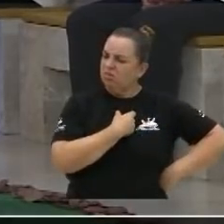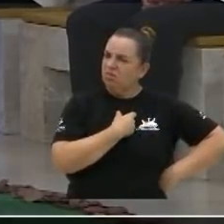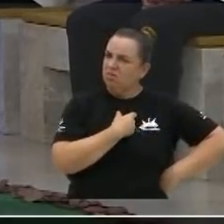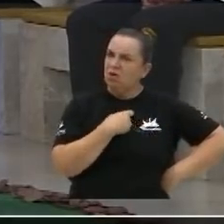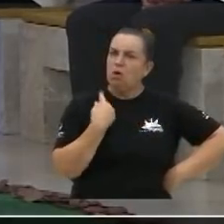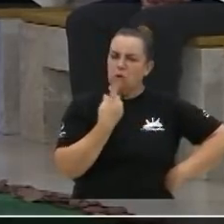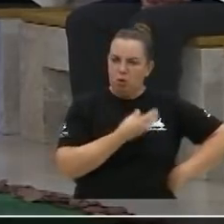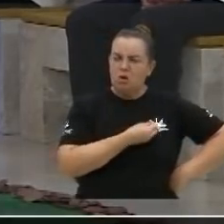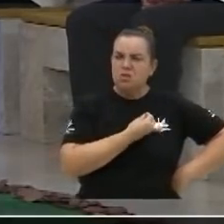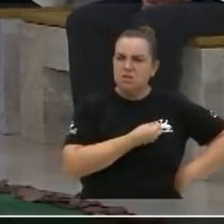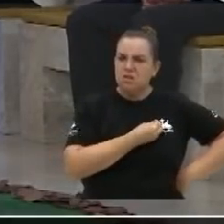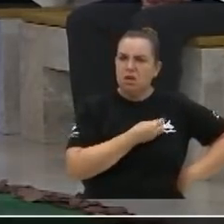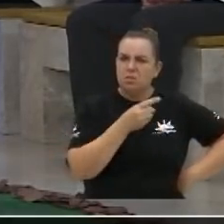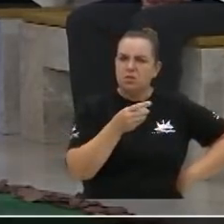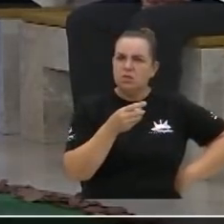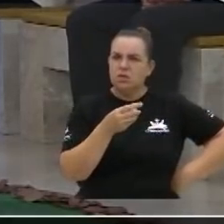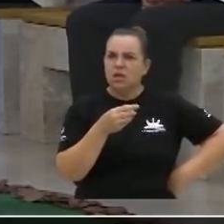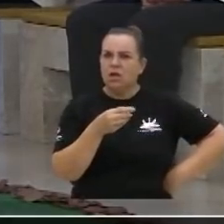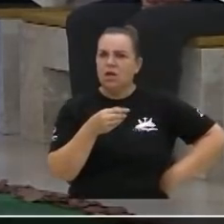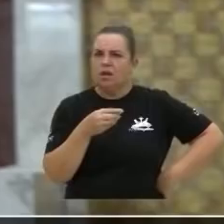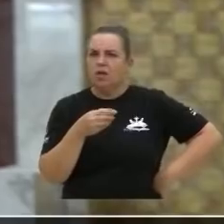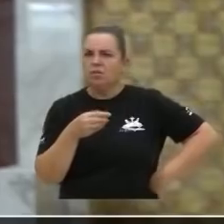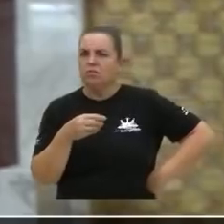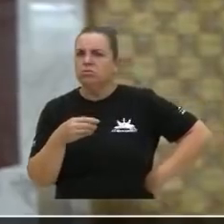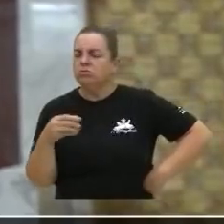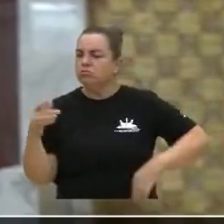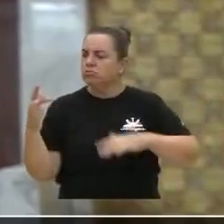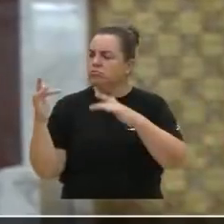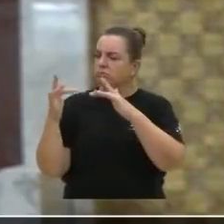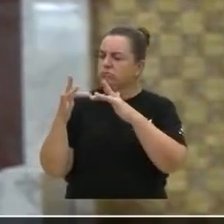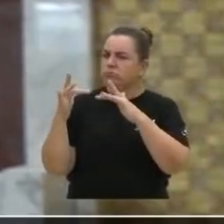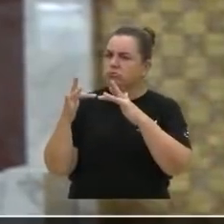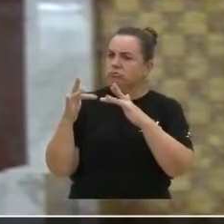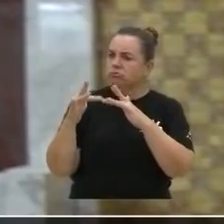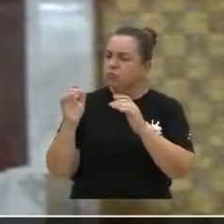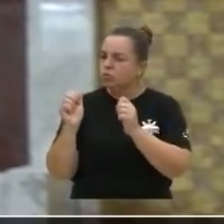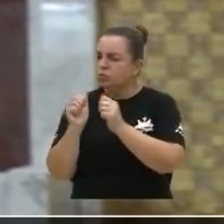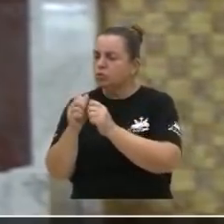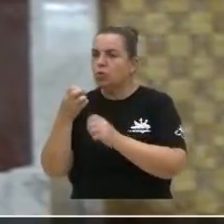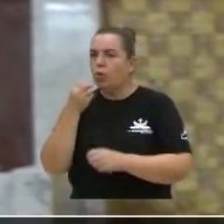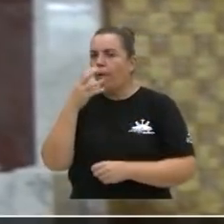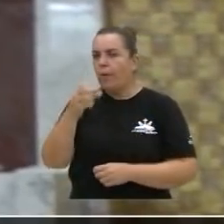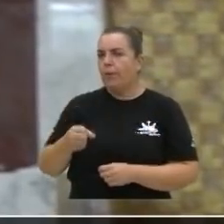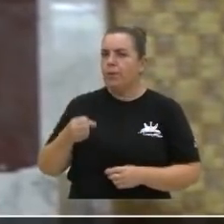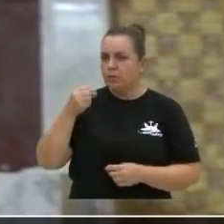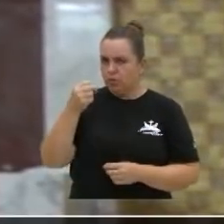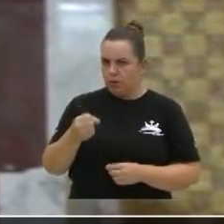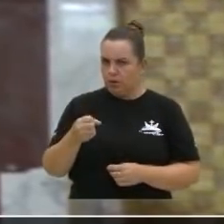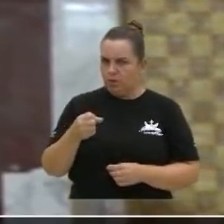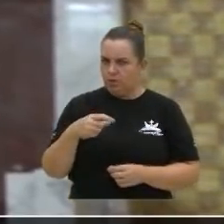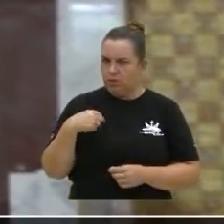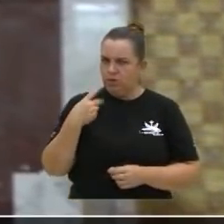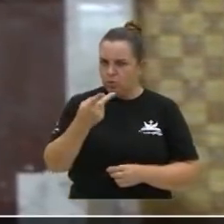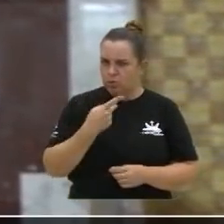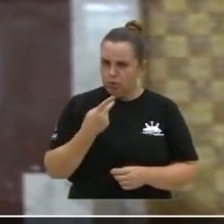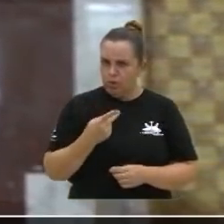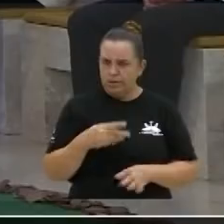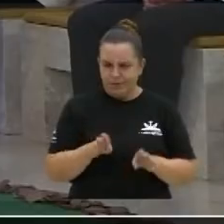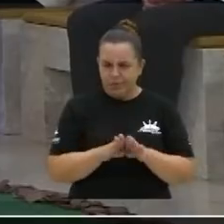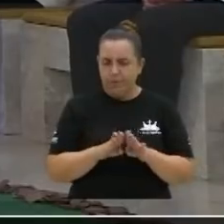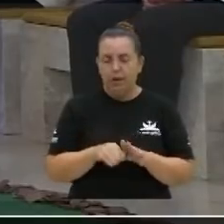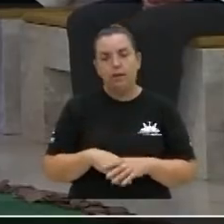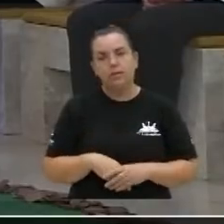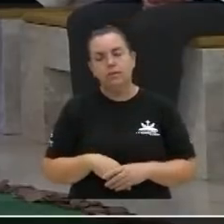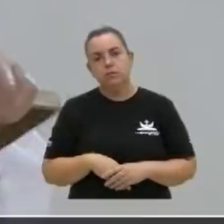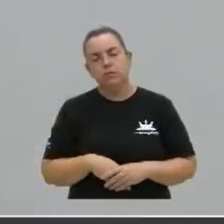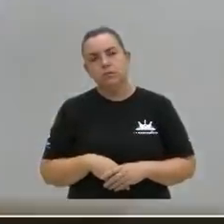não em sintonia com um bom pastor? Na verdade, a pergunta é essa. Estamos ou